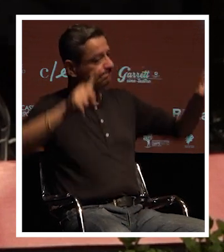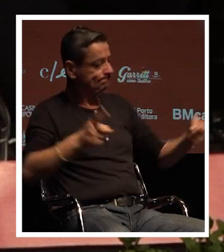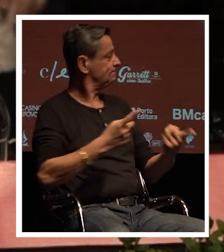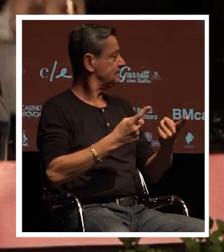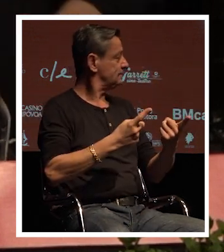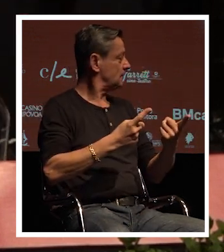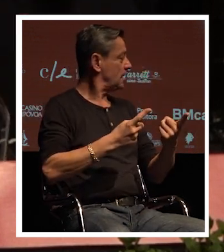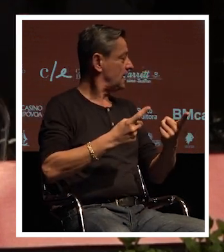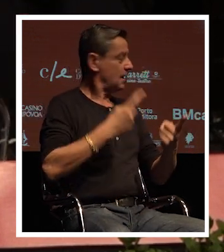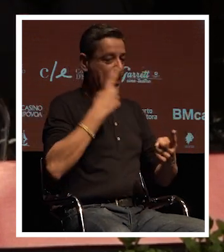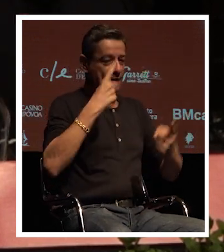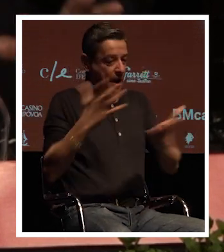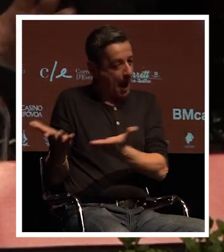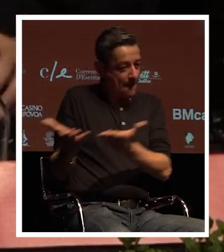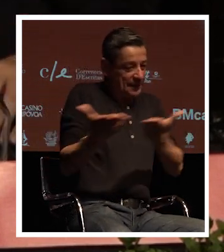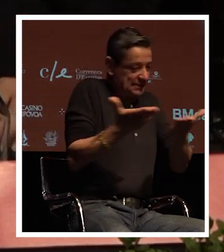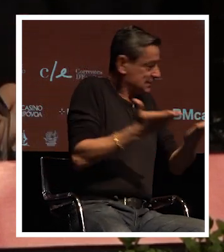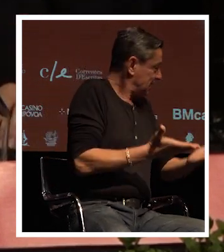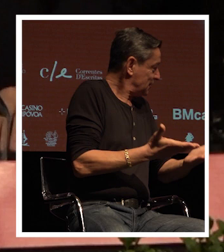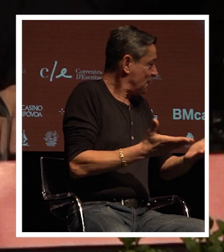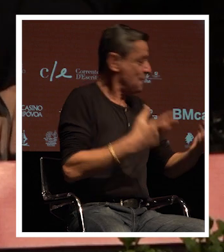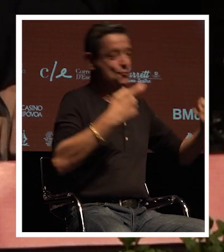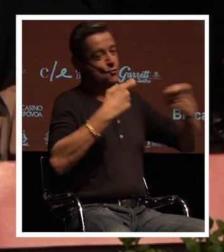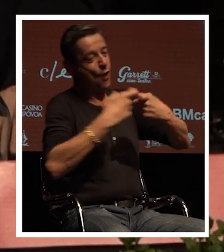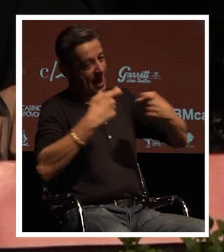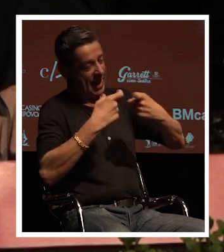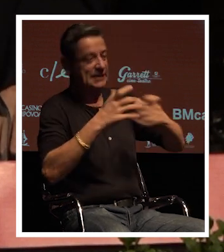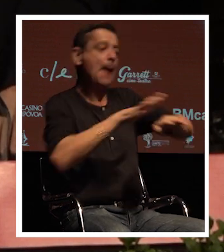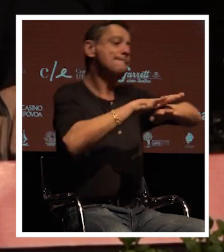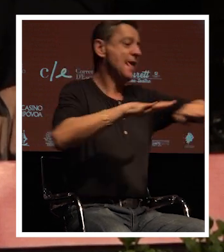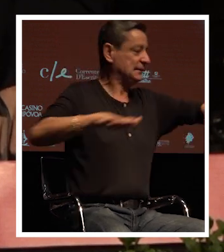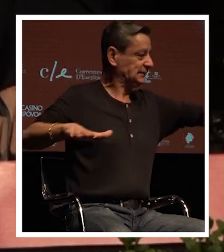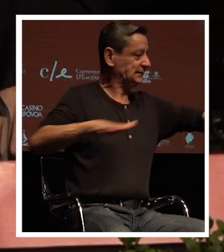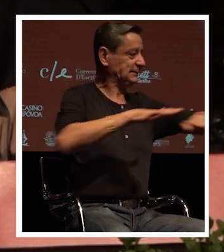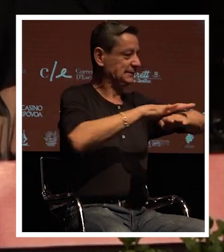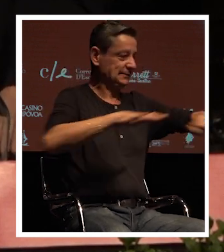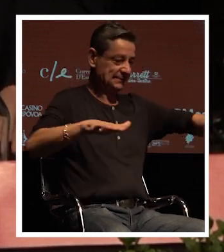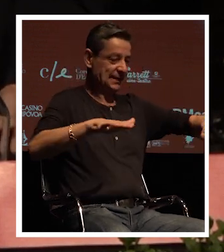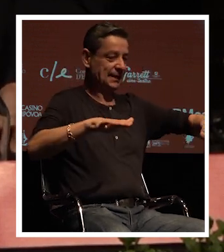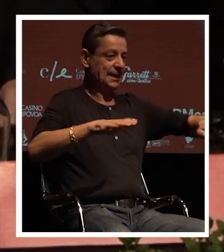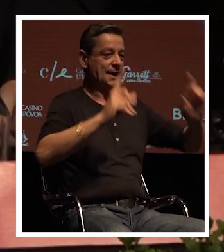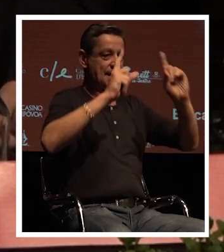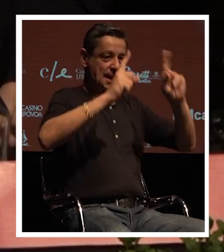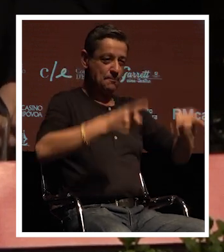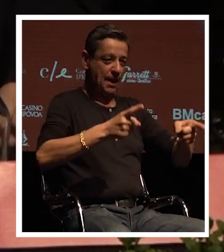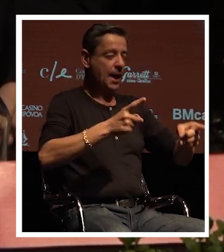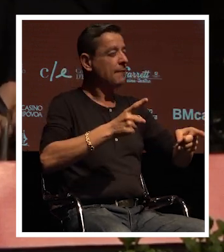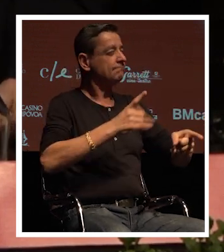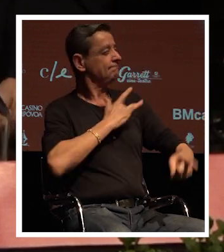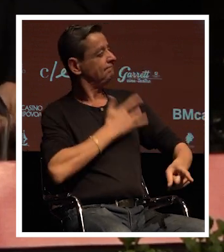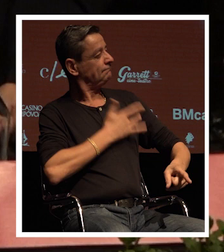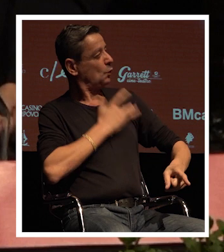Vejam Só eu apresentar os meus companheiros de mesa H E que bom que isso é é romancista